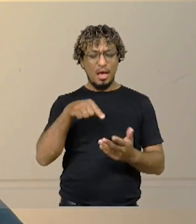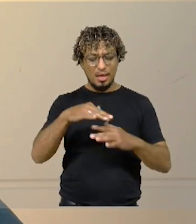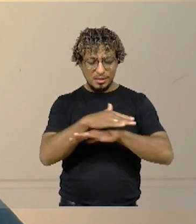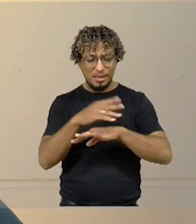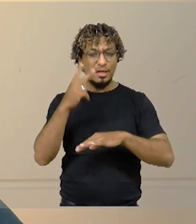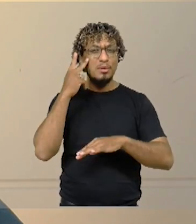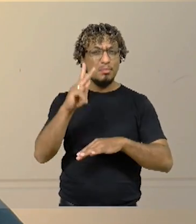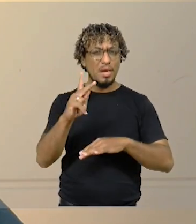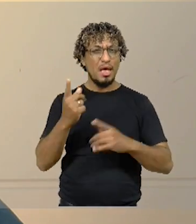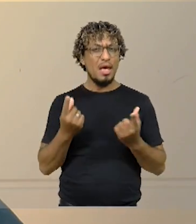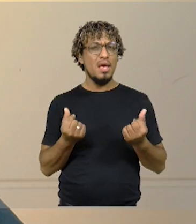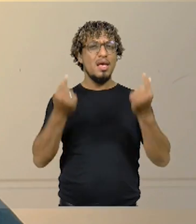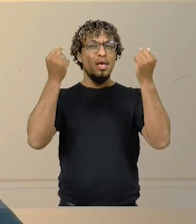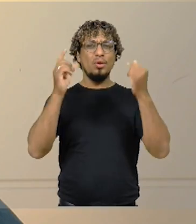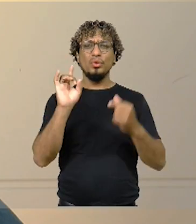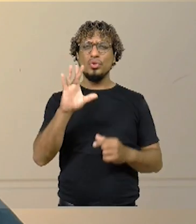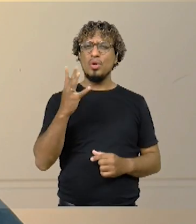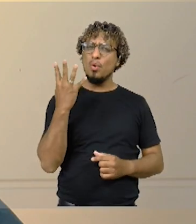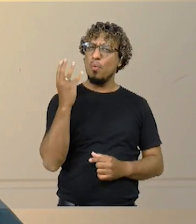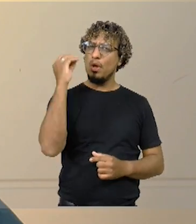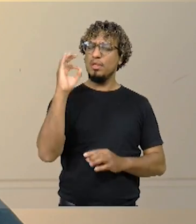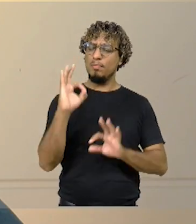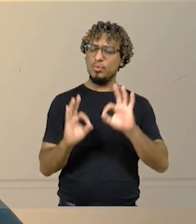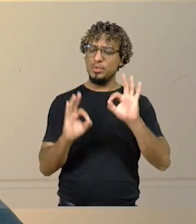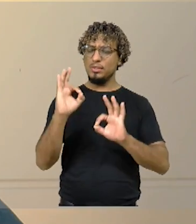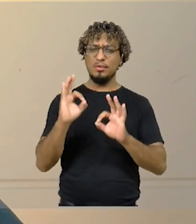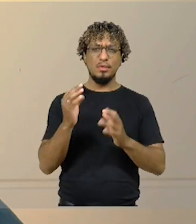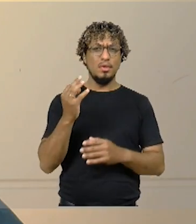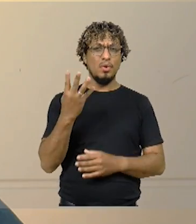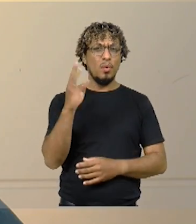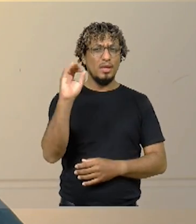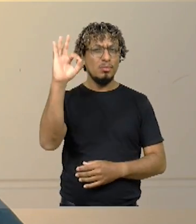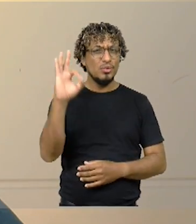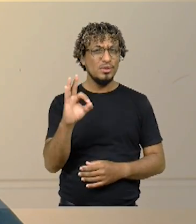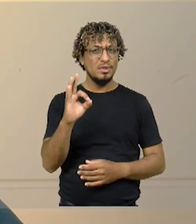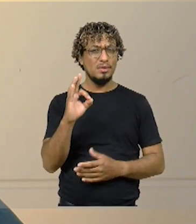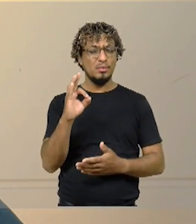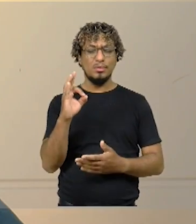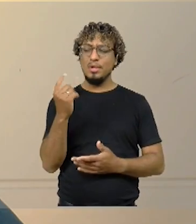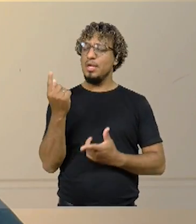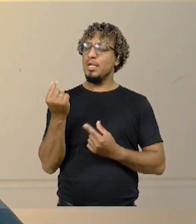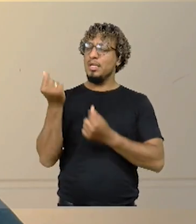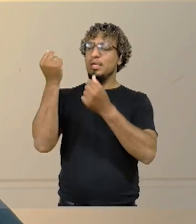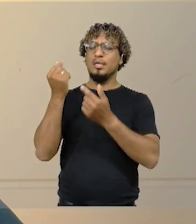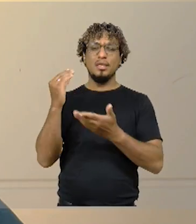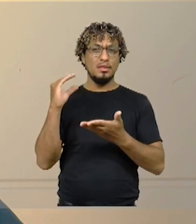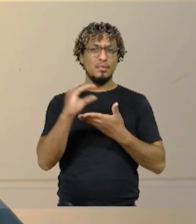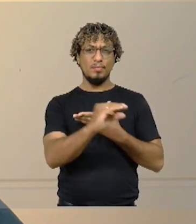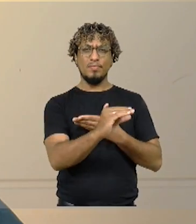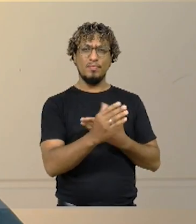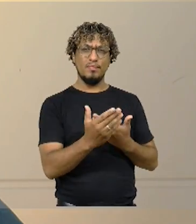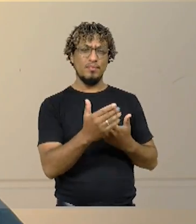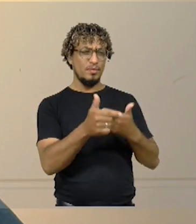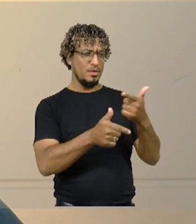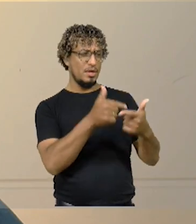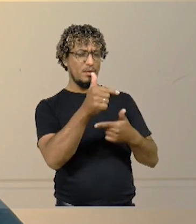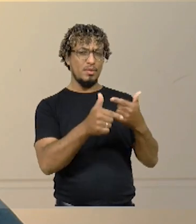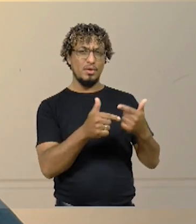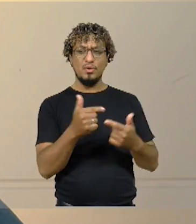dessa necessidade, né, de estar ligado com a questão da infraestrutura. Então, agradecer, né, o convite, espero ter contribuído